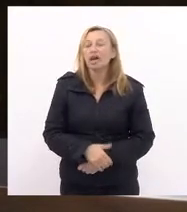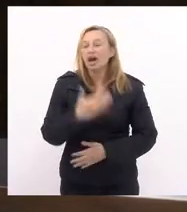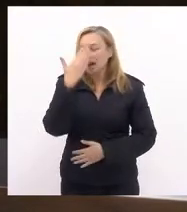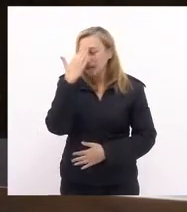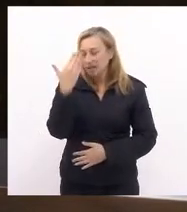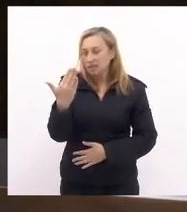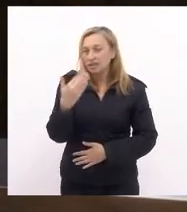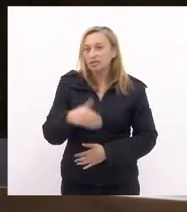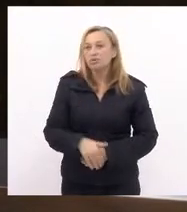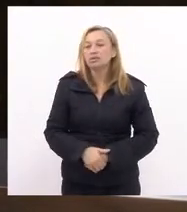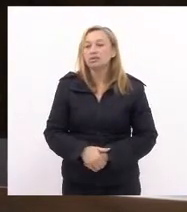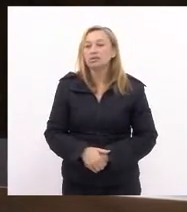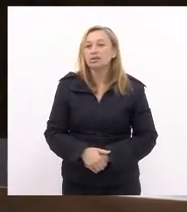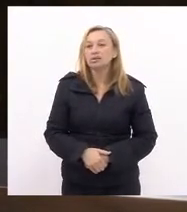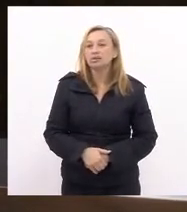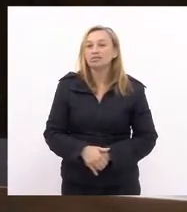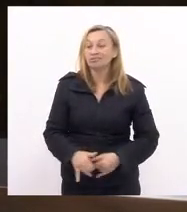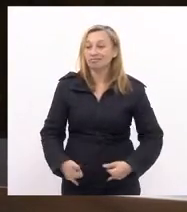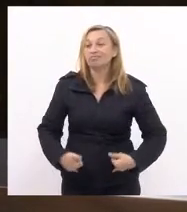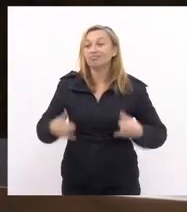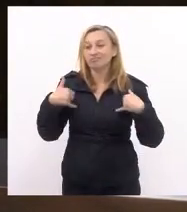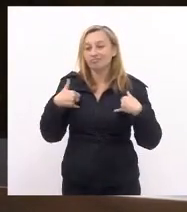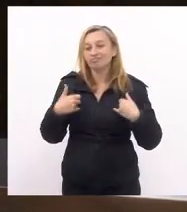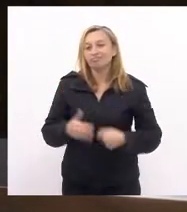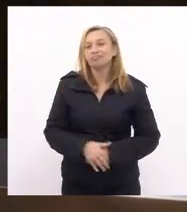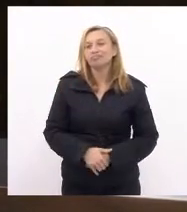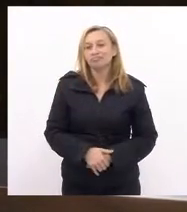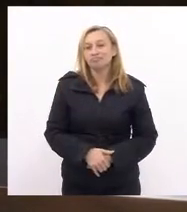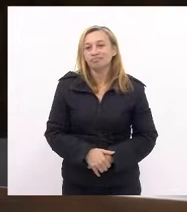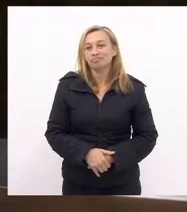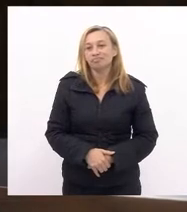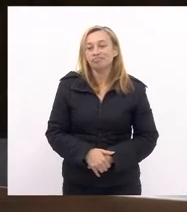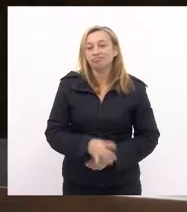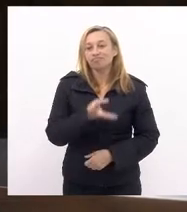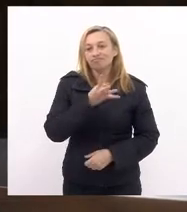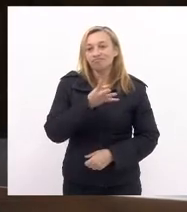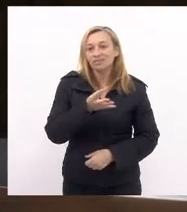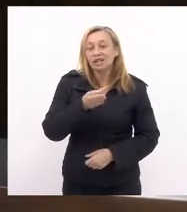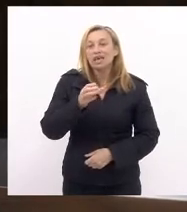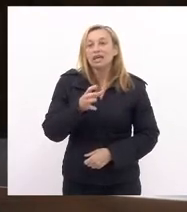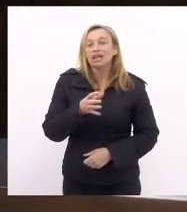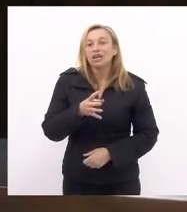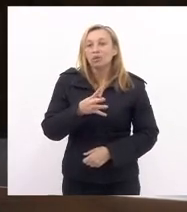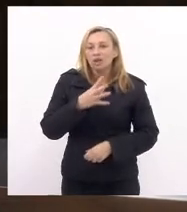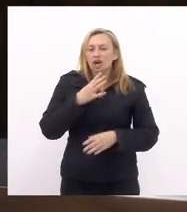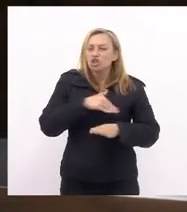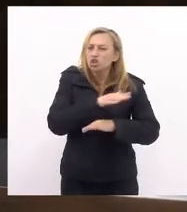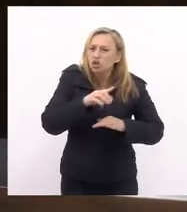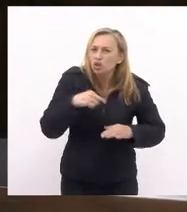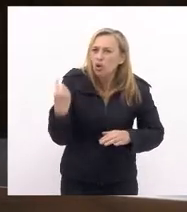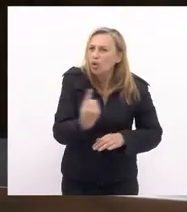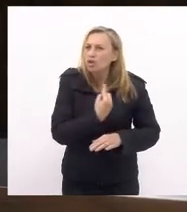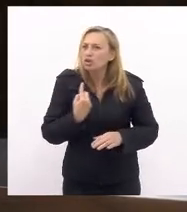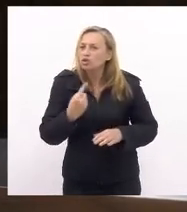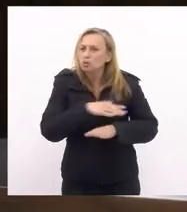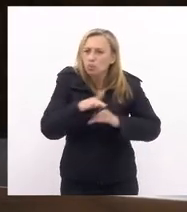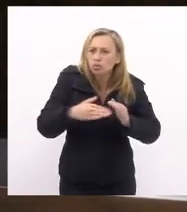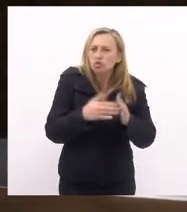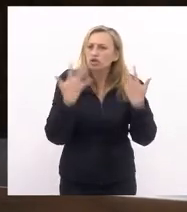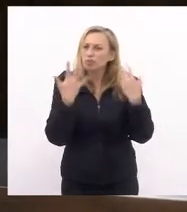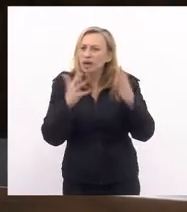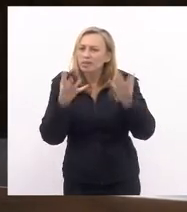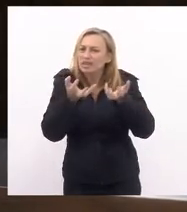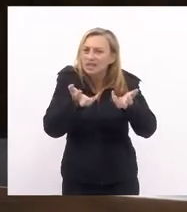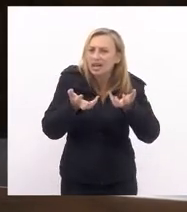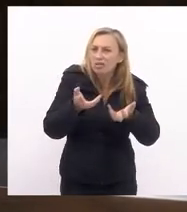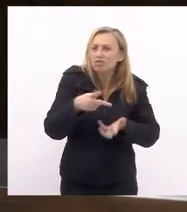Agradeço essa honraria, esse reconhecimento, estamos todos de parabéns. Quero